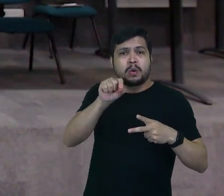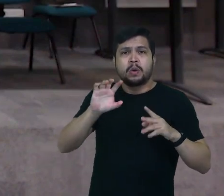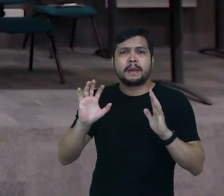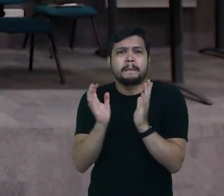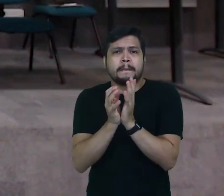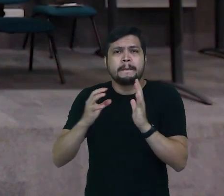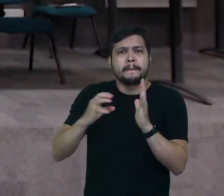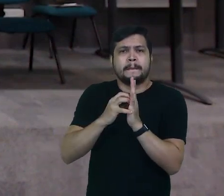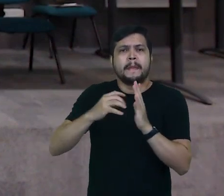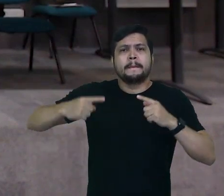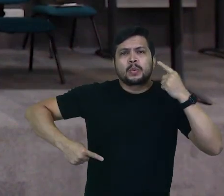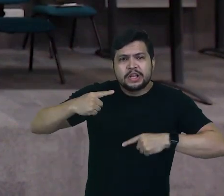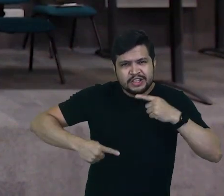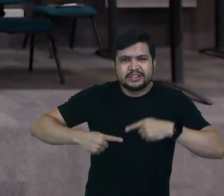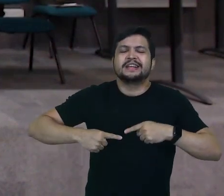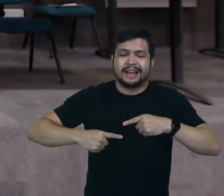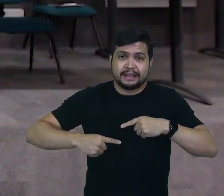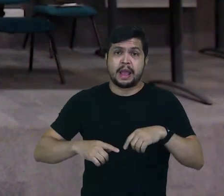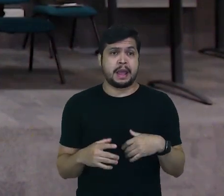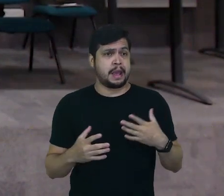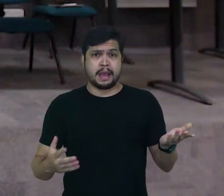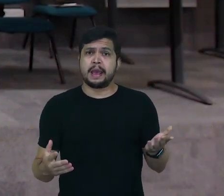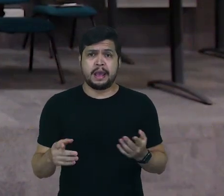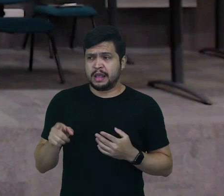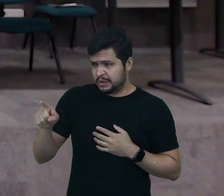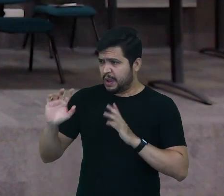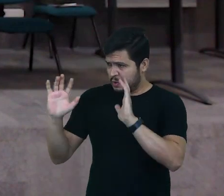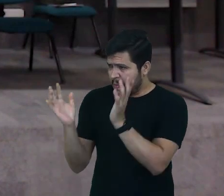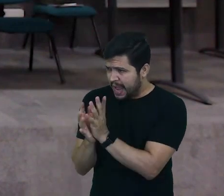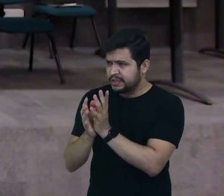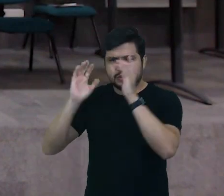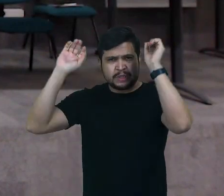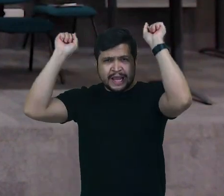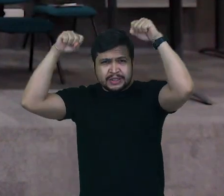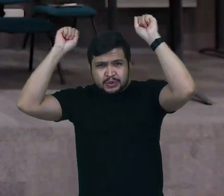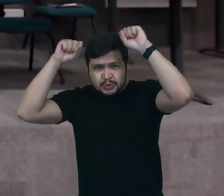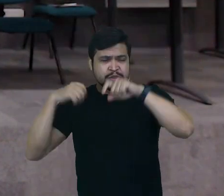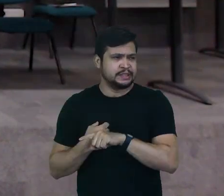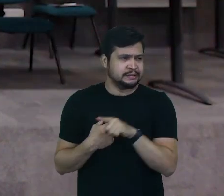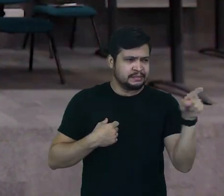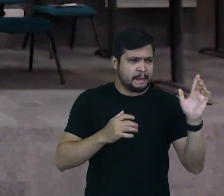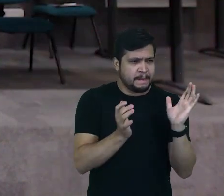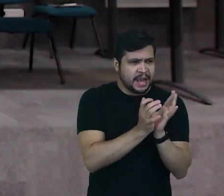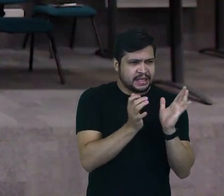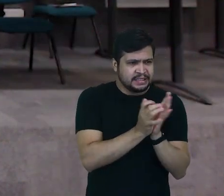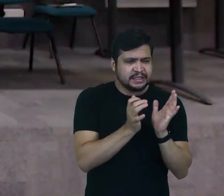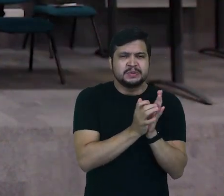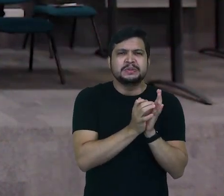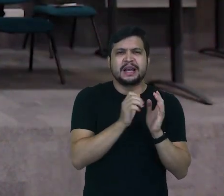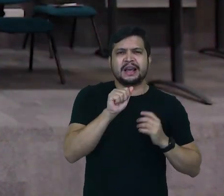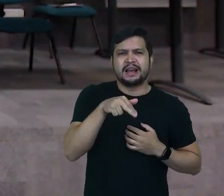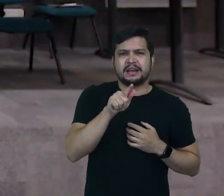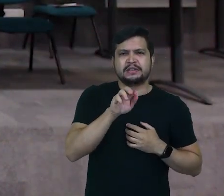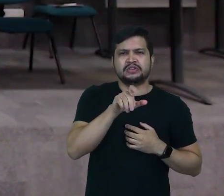posicionamentos políticos, aí você vai brigar com a pessoa, porque a pessoa é do partido da Xuxa e o outro é do partido da